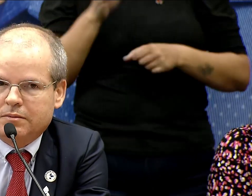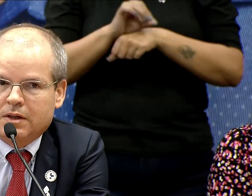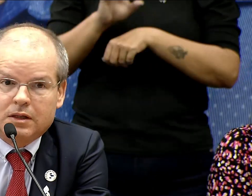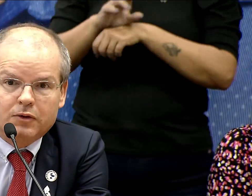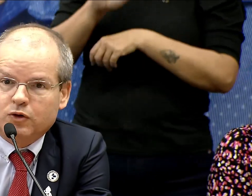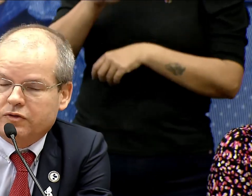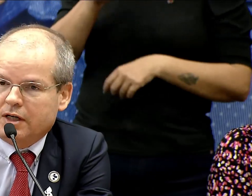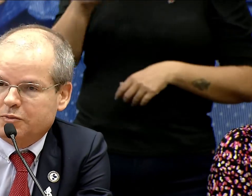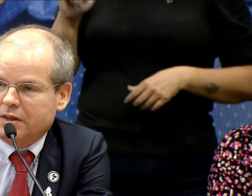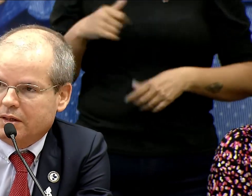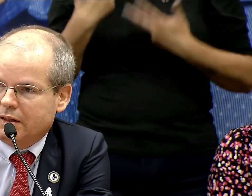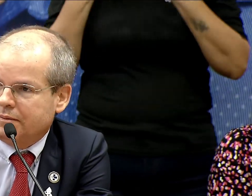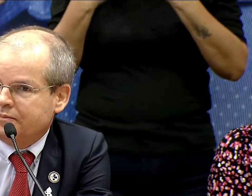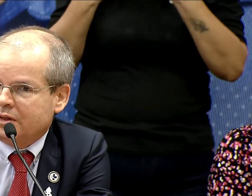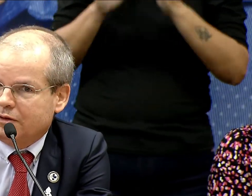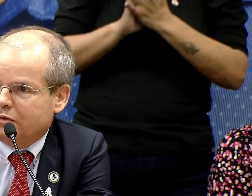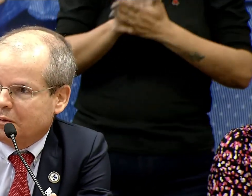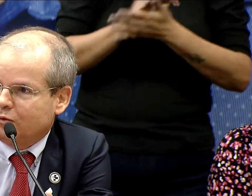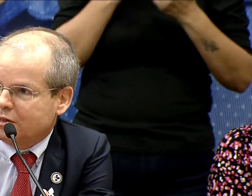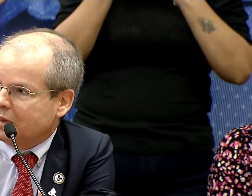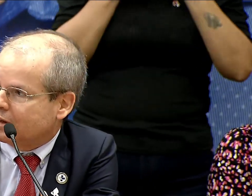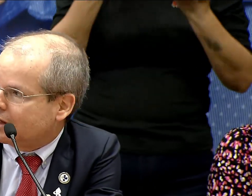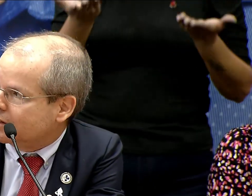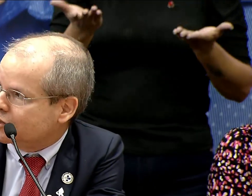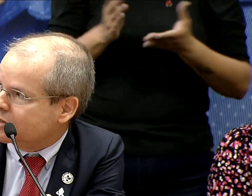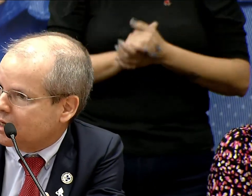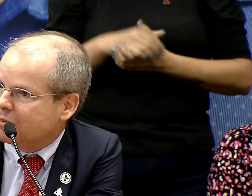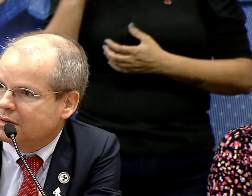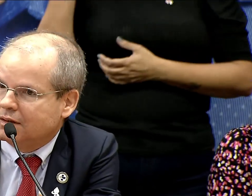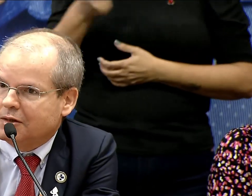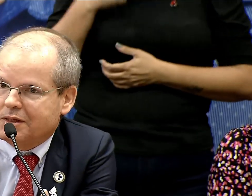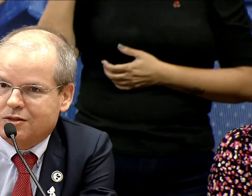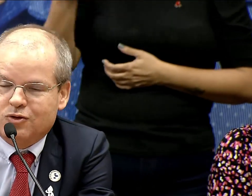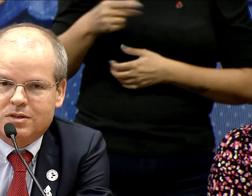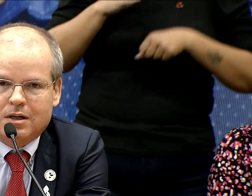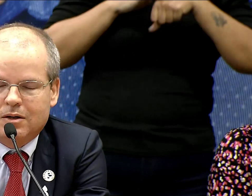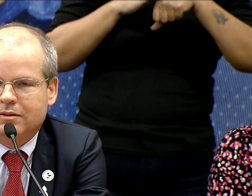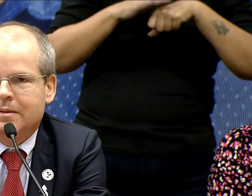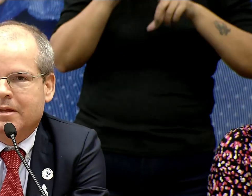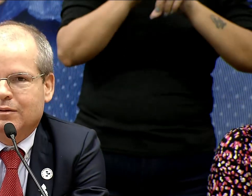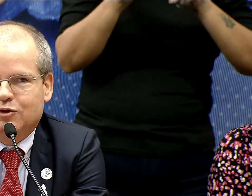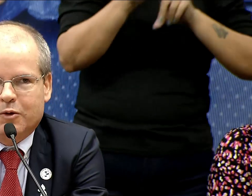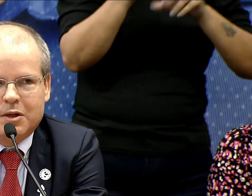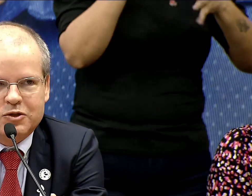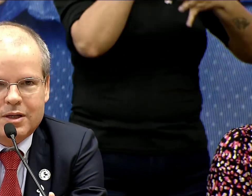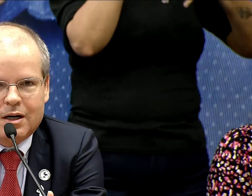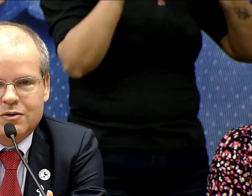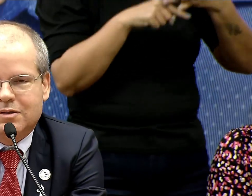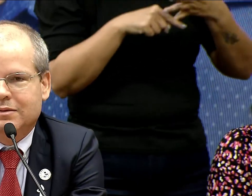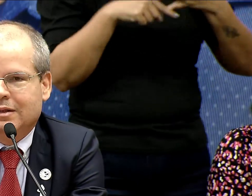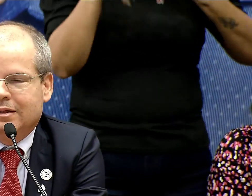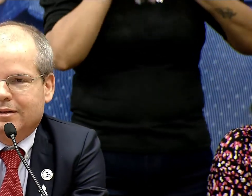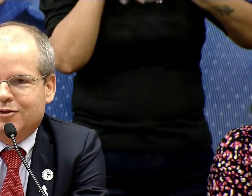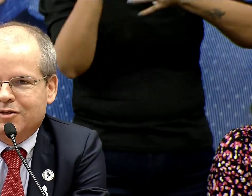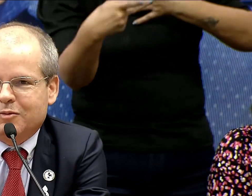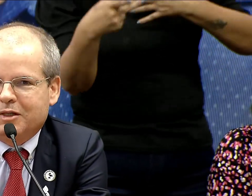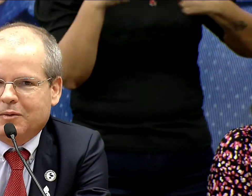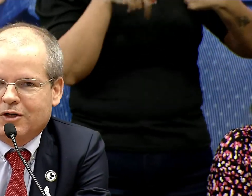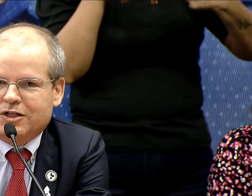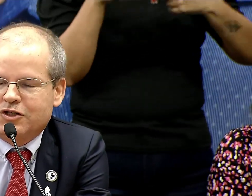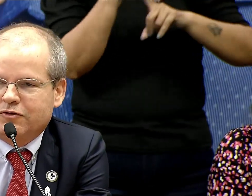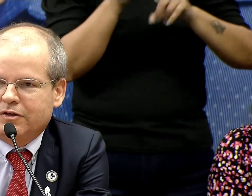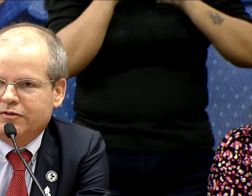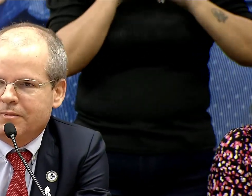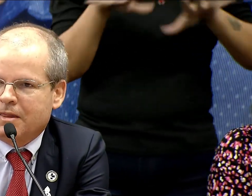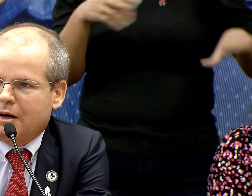que não é novidade para ninguém, enfim, é uma doença milenária, a gente sabe da determinação social, dos problemas que causam, né, a situação